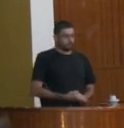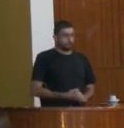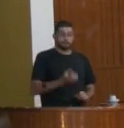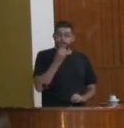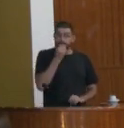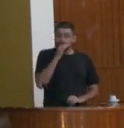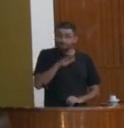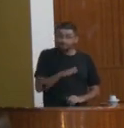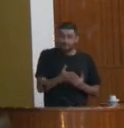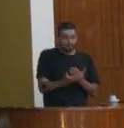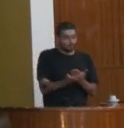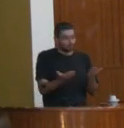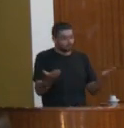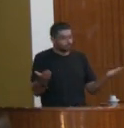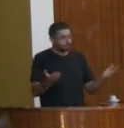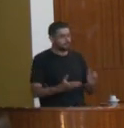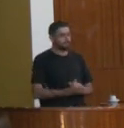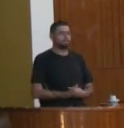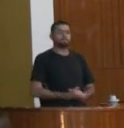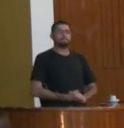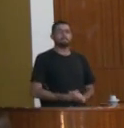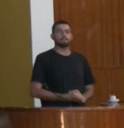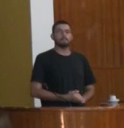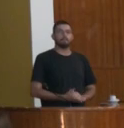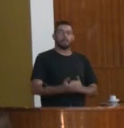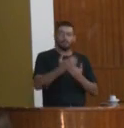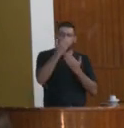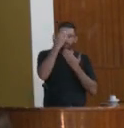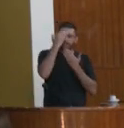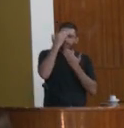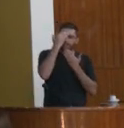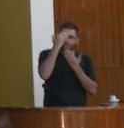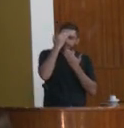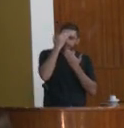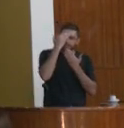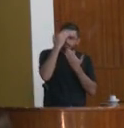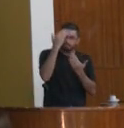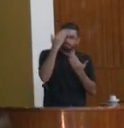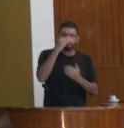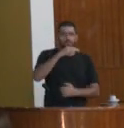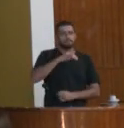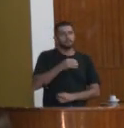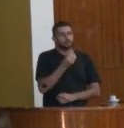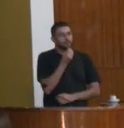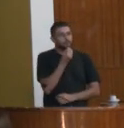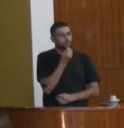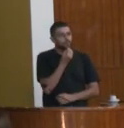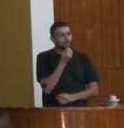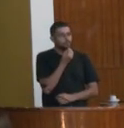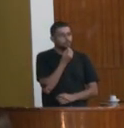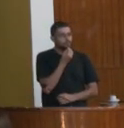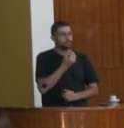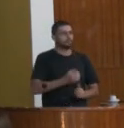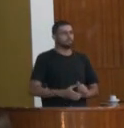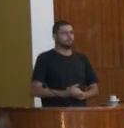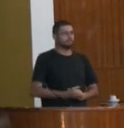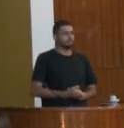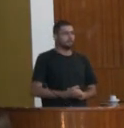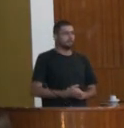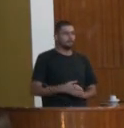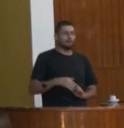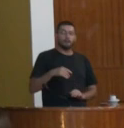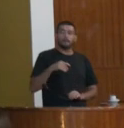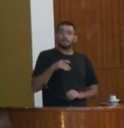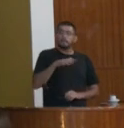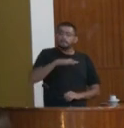Boa tarde a todos. Queria agradecer a oportunidade, deputado Munir, agradecer a